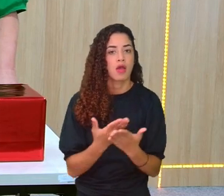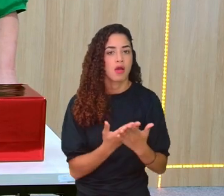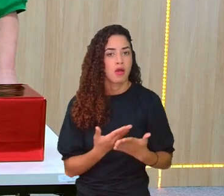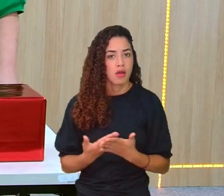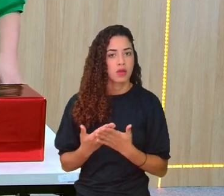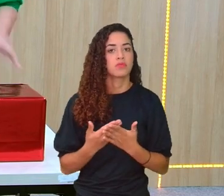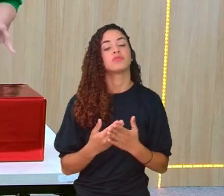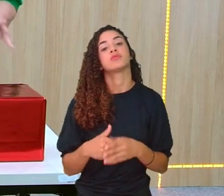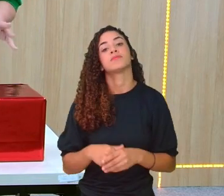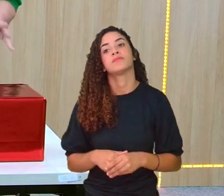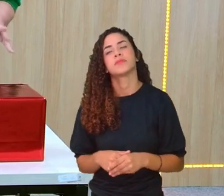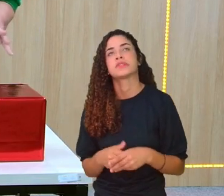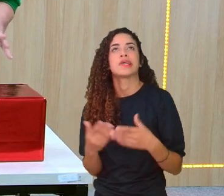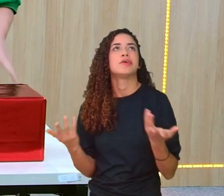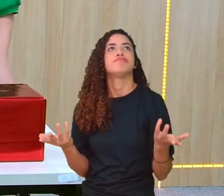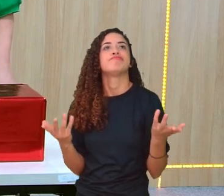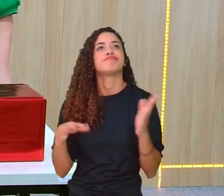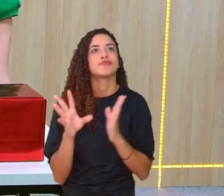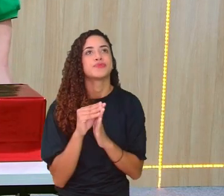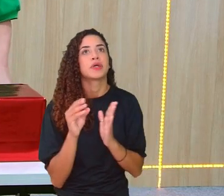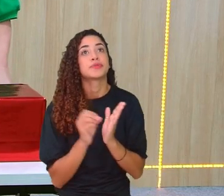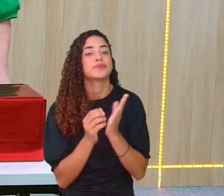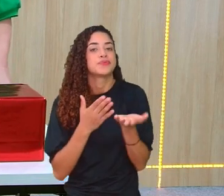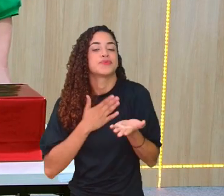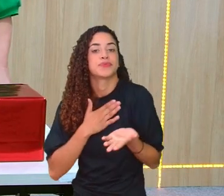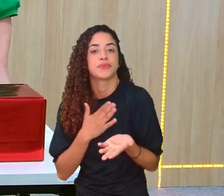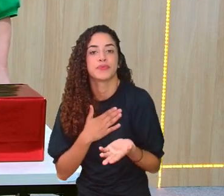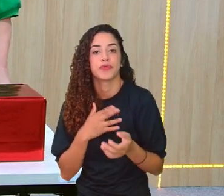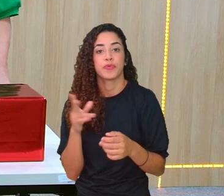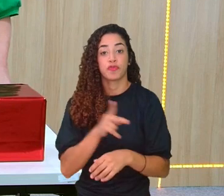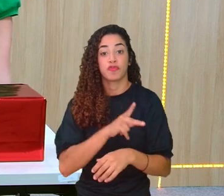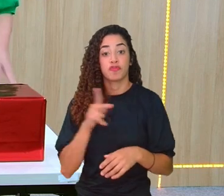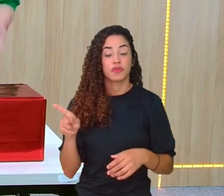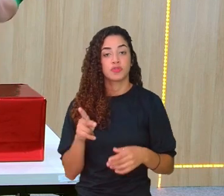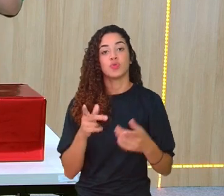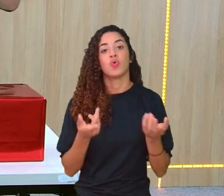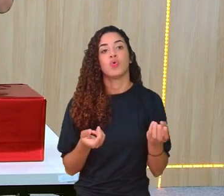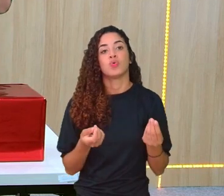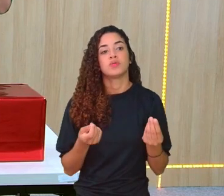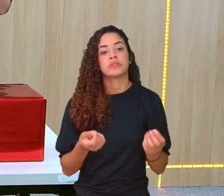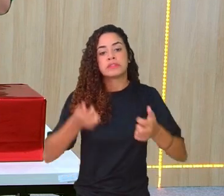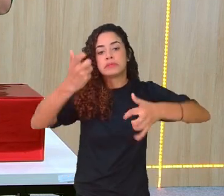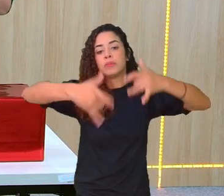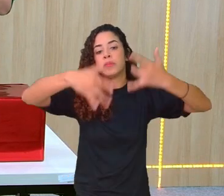Ah, professora, o assunto que meu professor está dando na sala